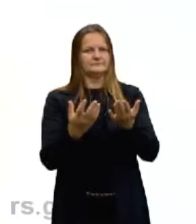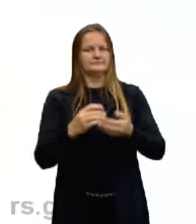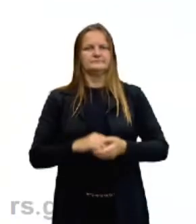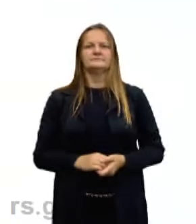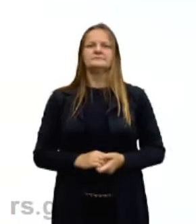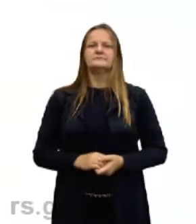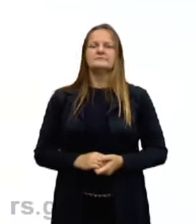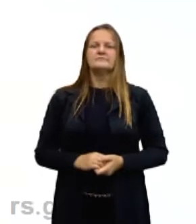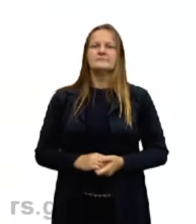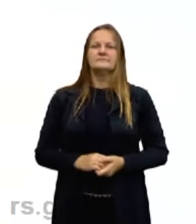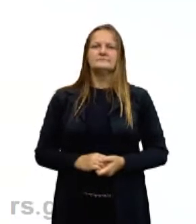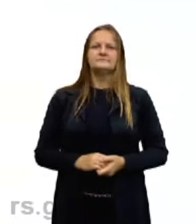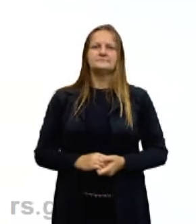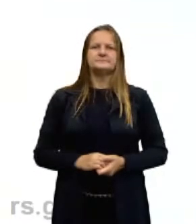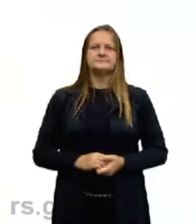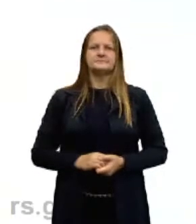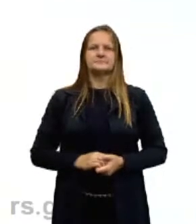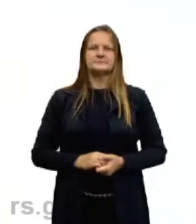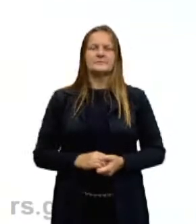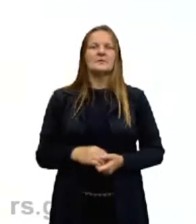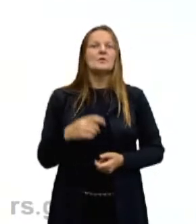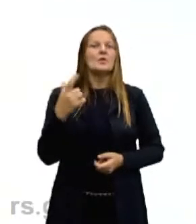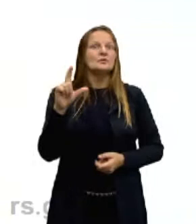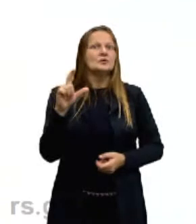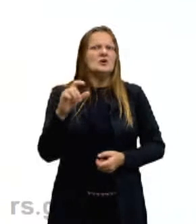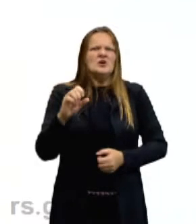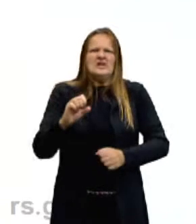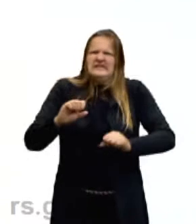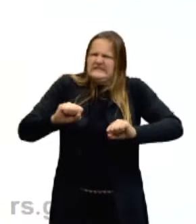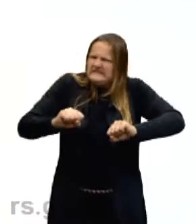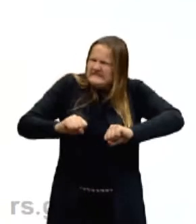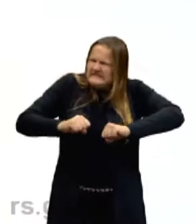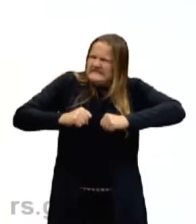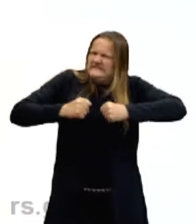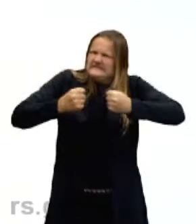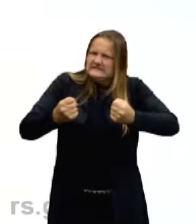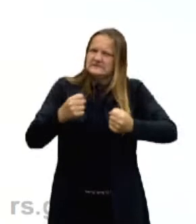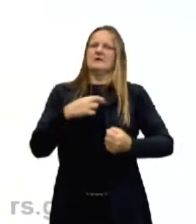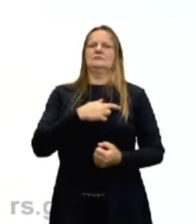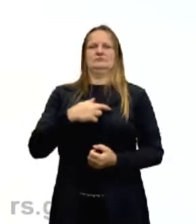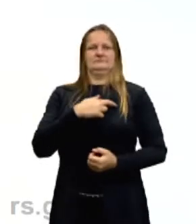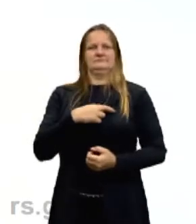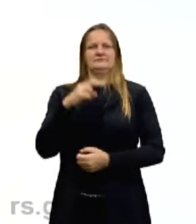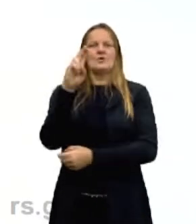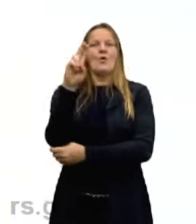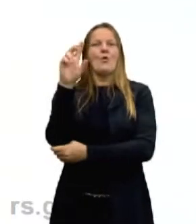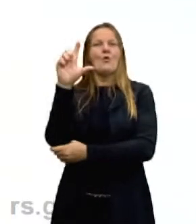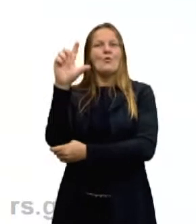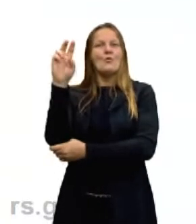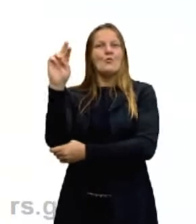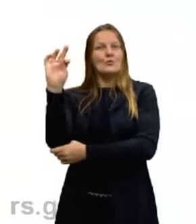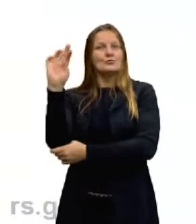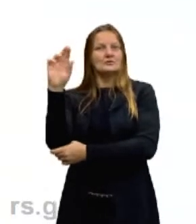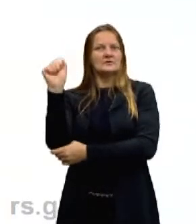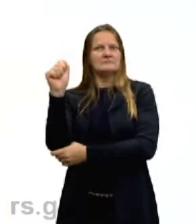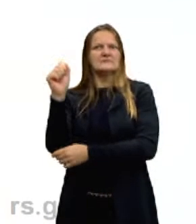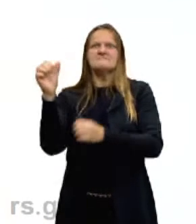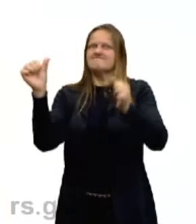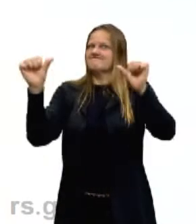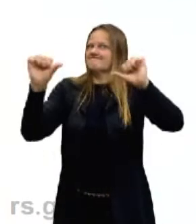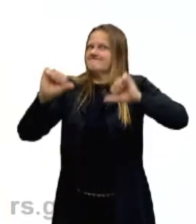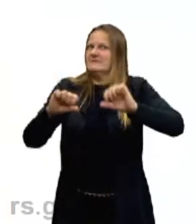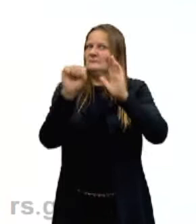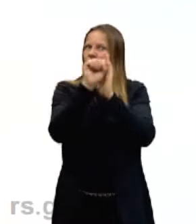galera Oi e o ultra-romantismo que a gente há mais ou menos definiu aqui como o mal do século né